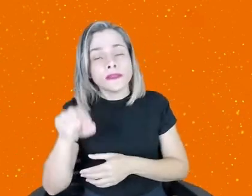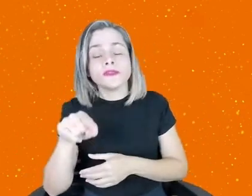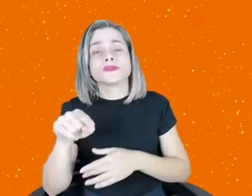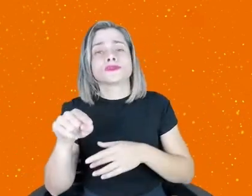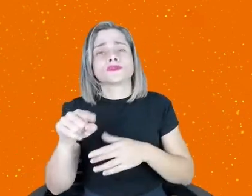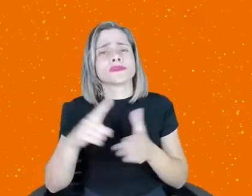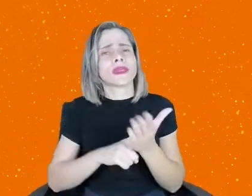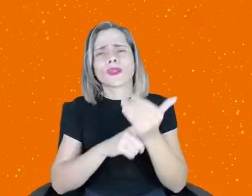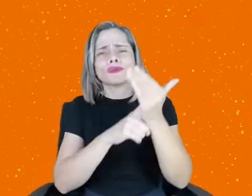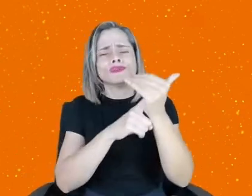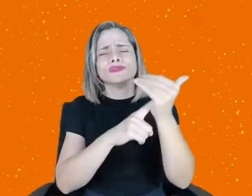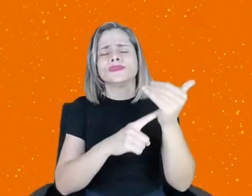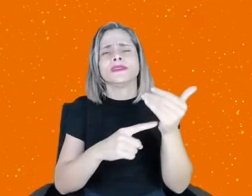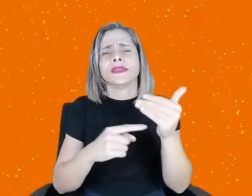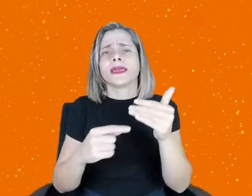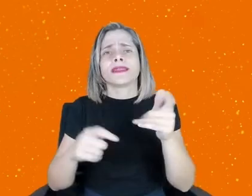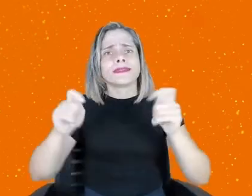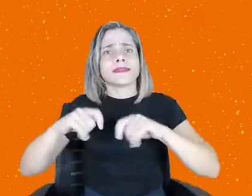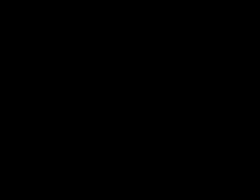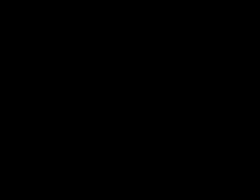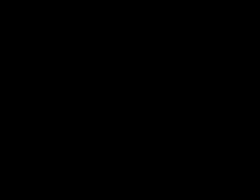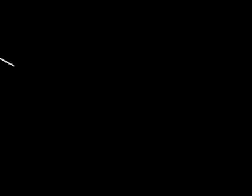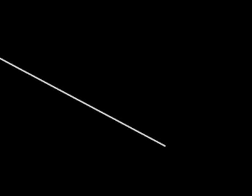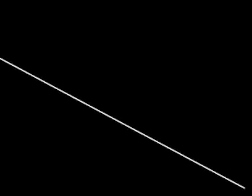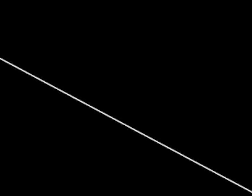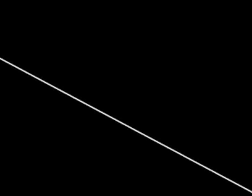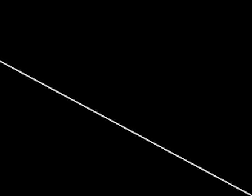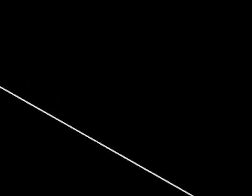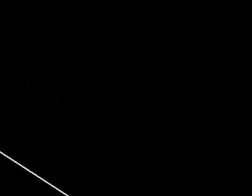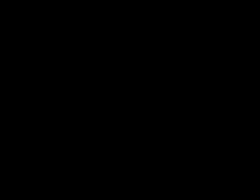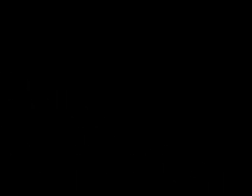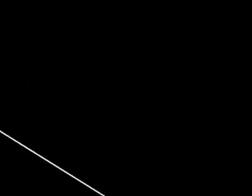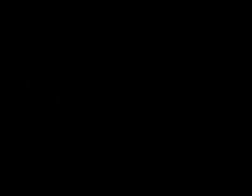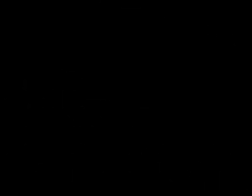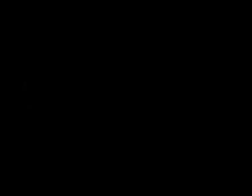ele traz uma vantagem aí bastante grande e E aí